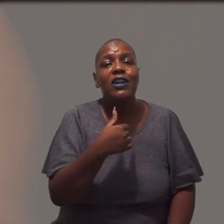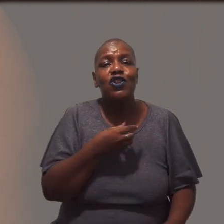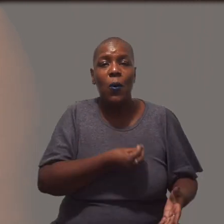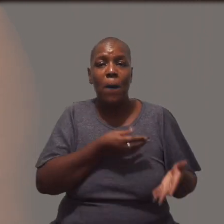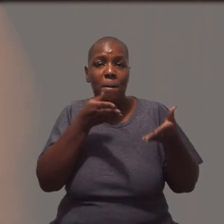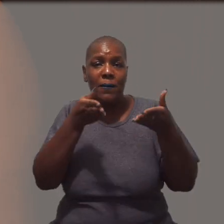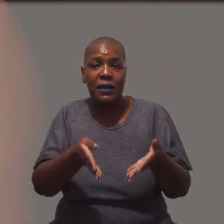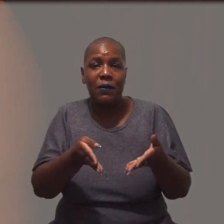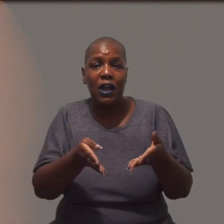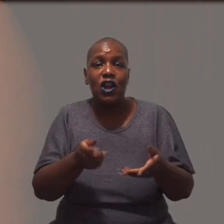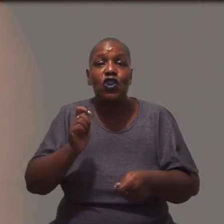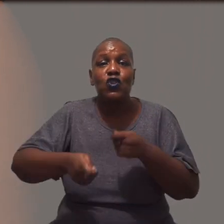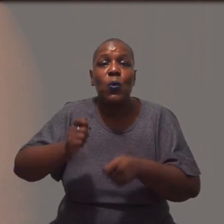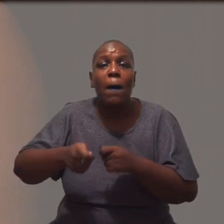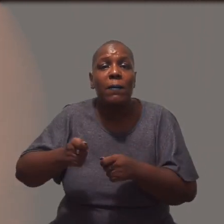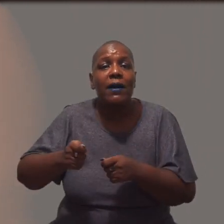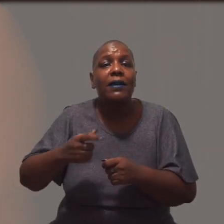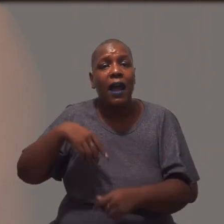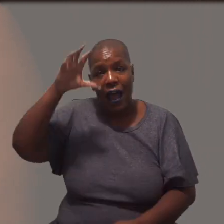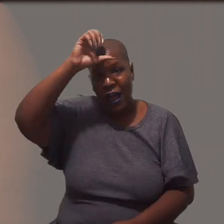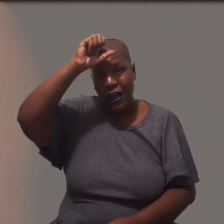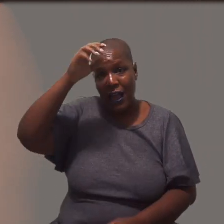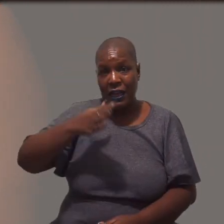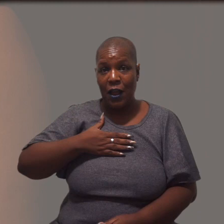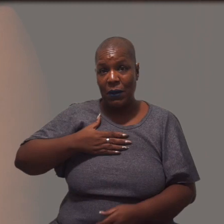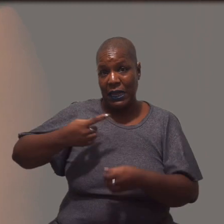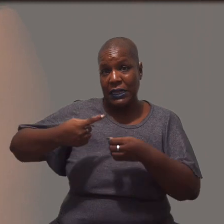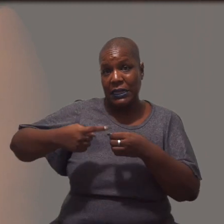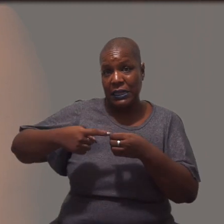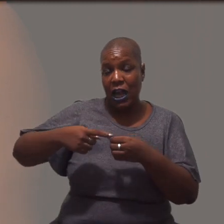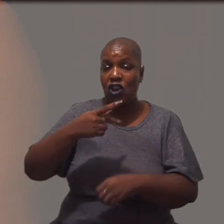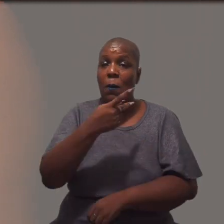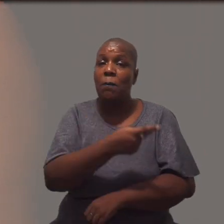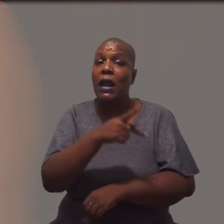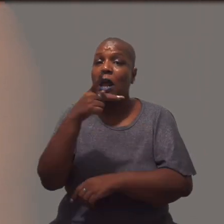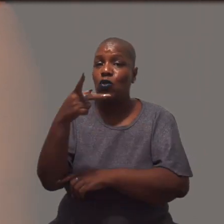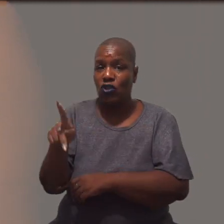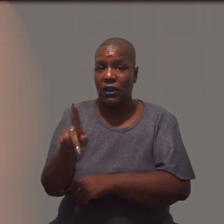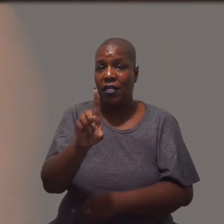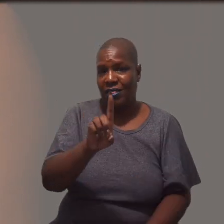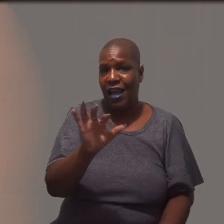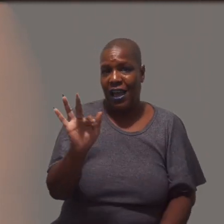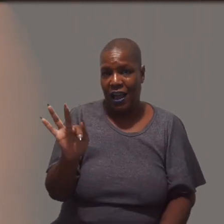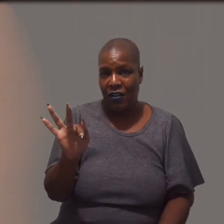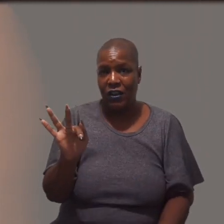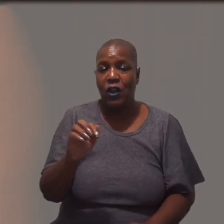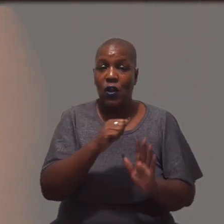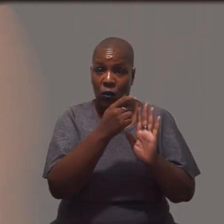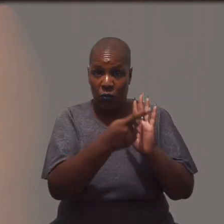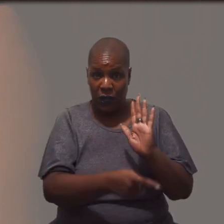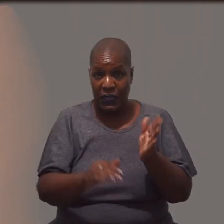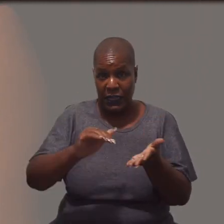de participar de uma banda, aprender um instrumento lá na minha cidade, que é Planaltina DF. Através desse projeto,